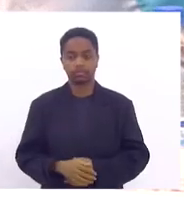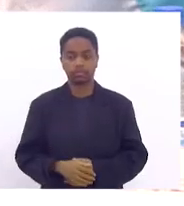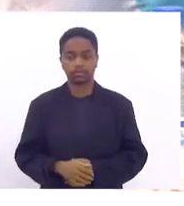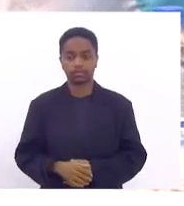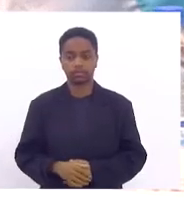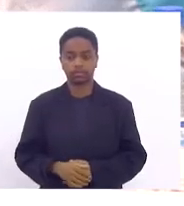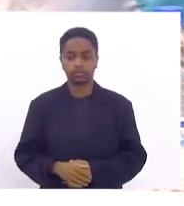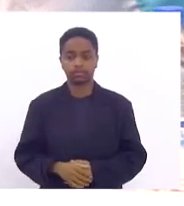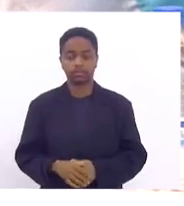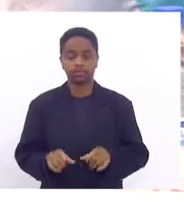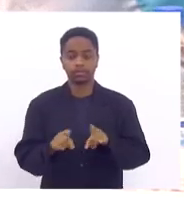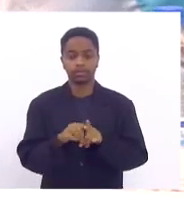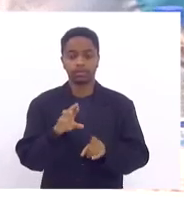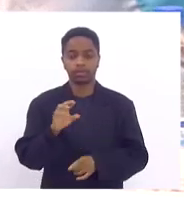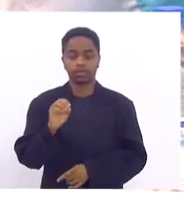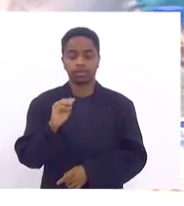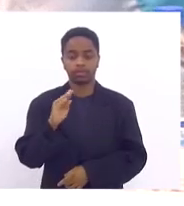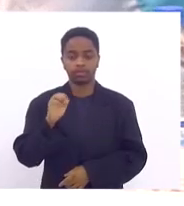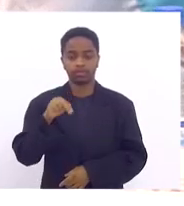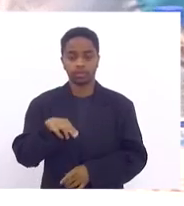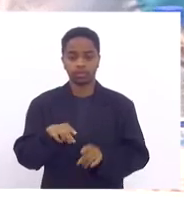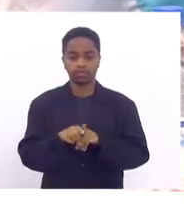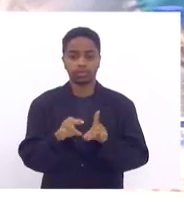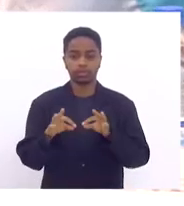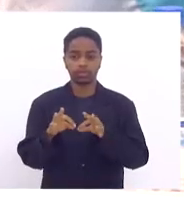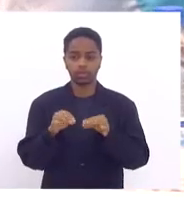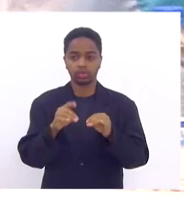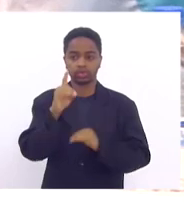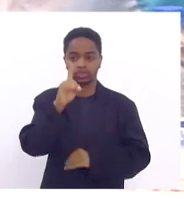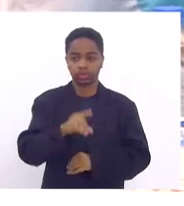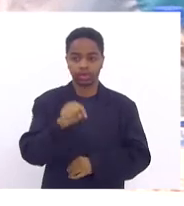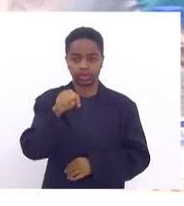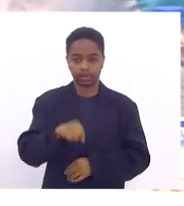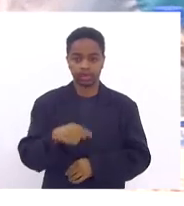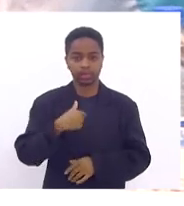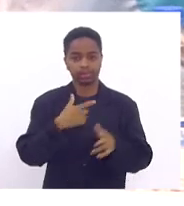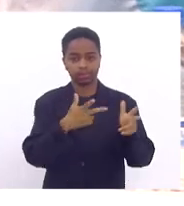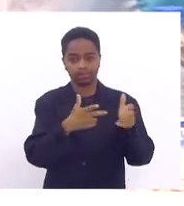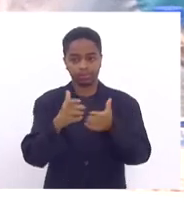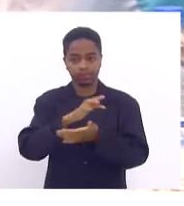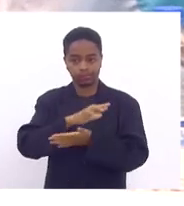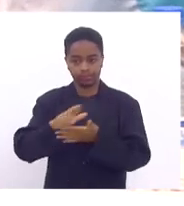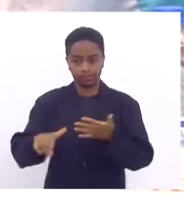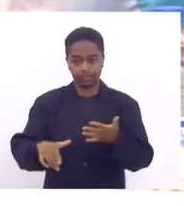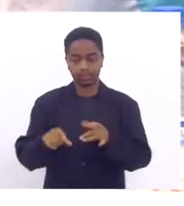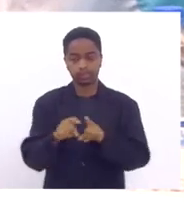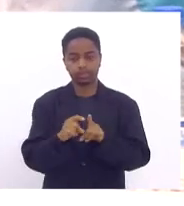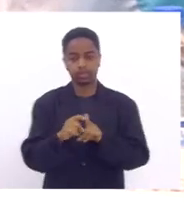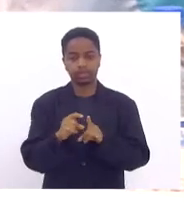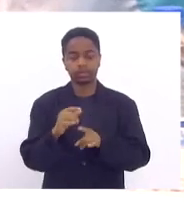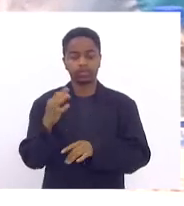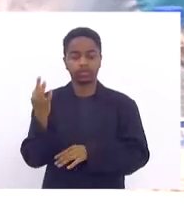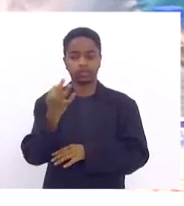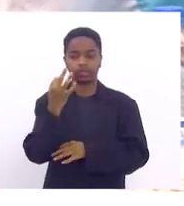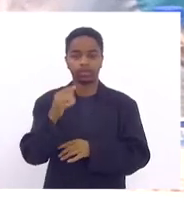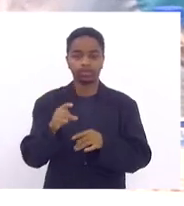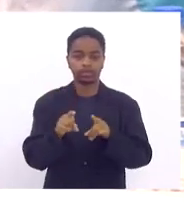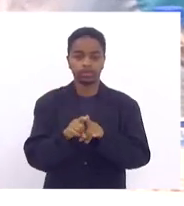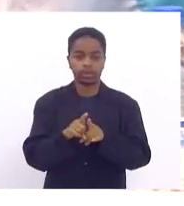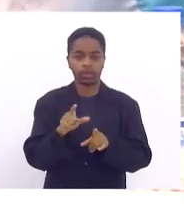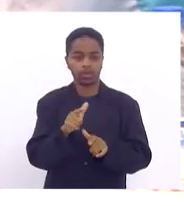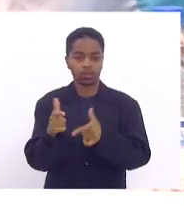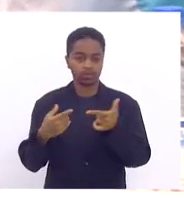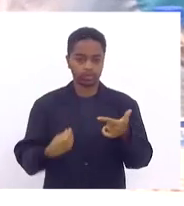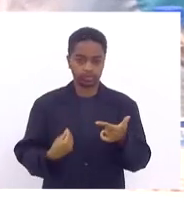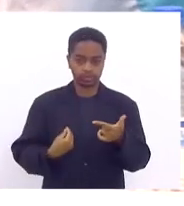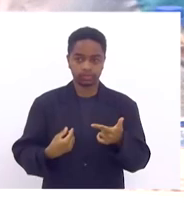Dr Robson e a todos os me os diretores aqui estou vendo vários nosso diretor geral raf diretor de informática inúmeros outros aqui presentes também